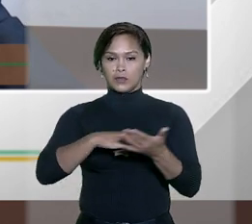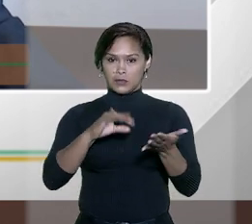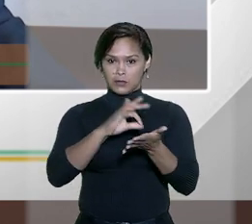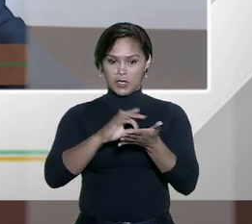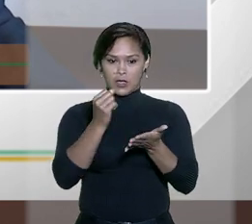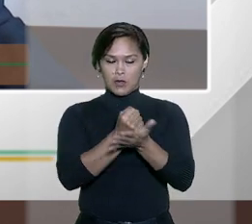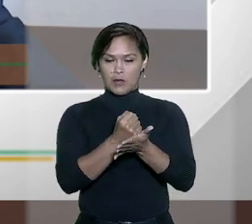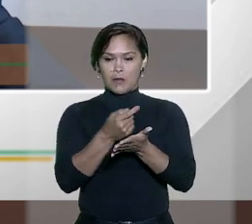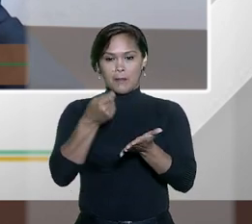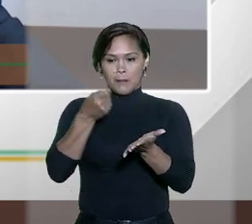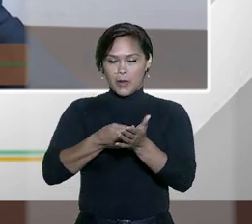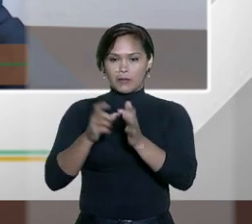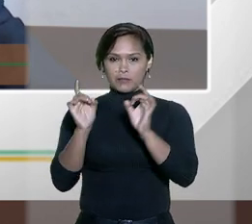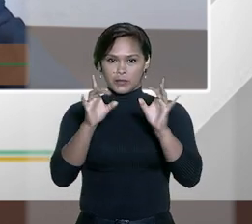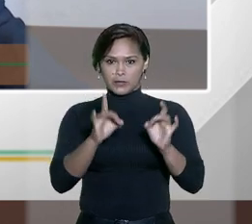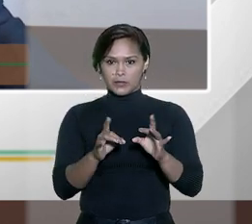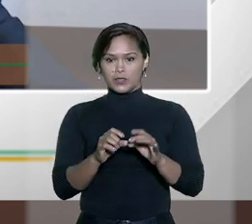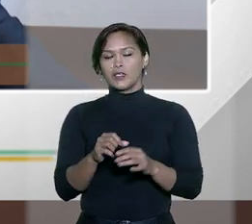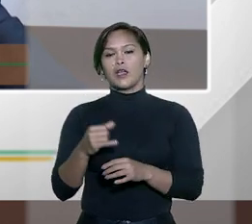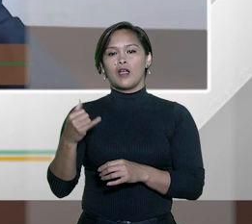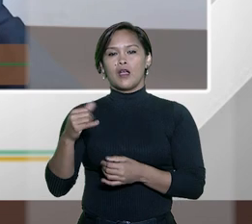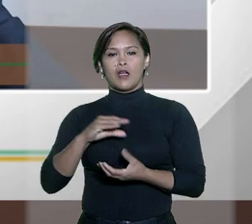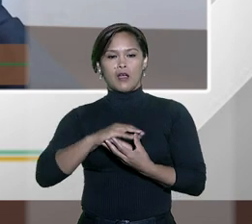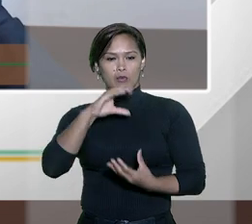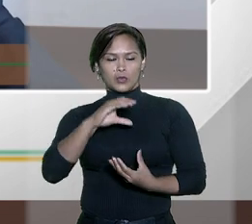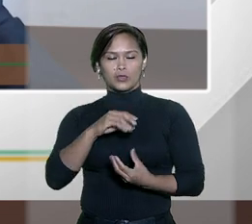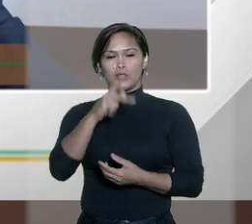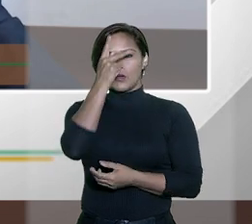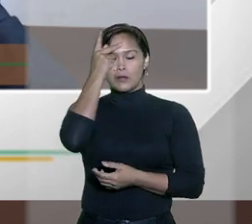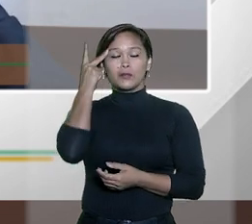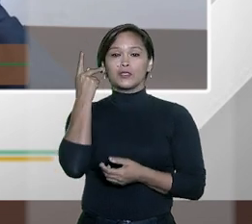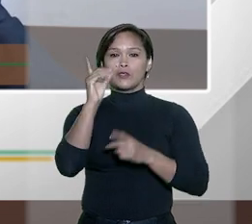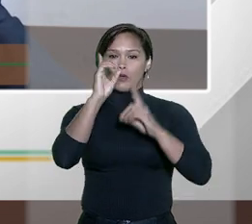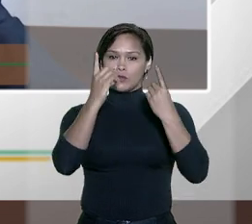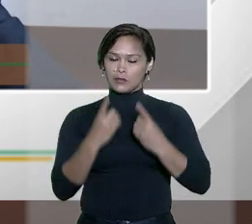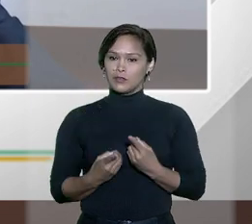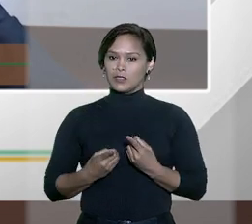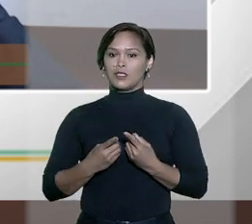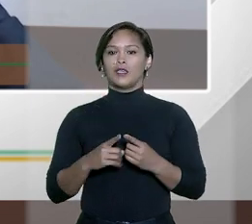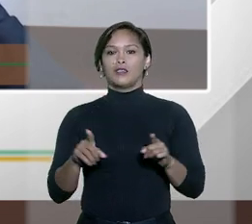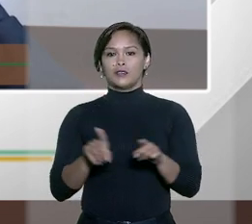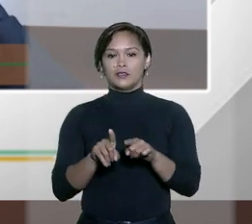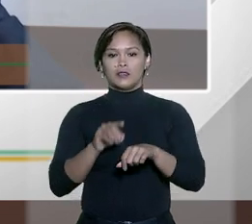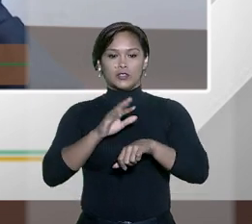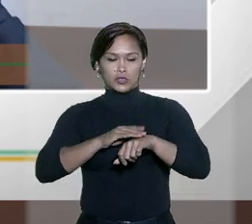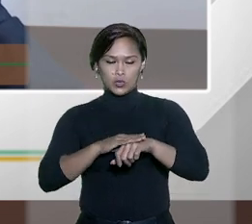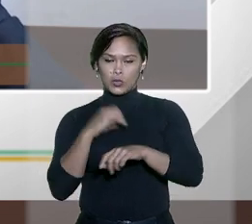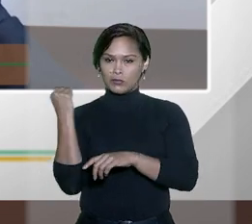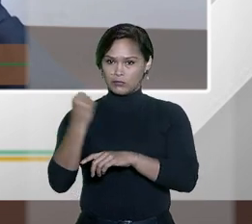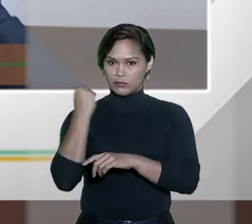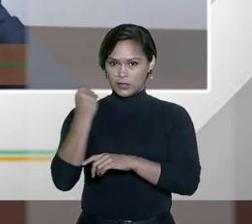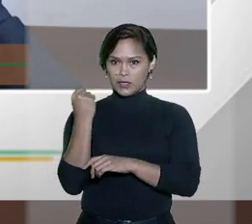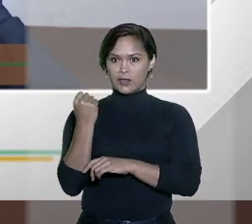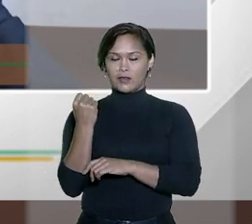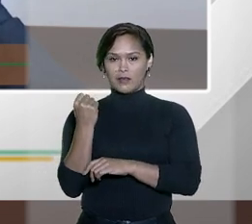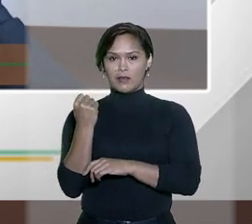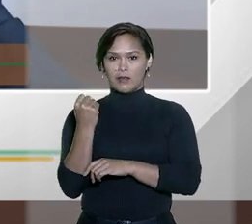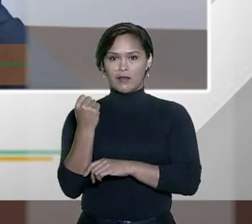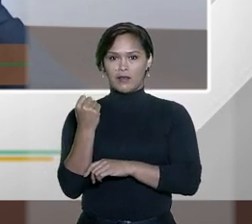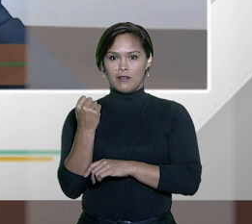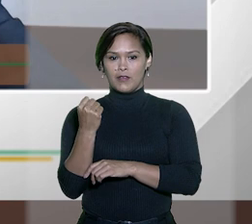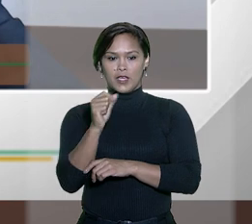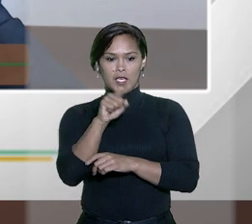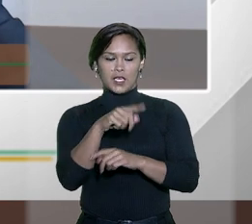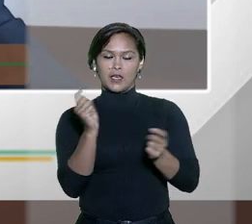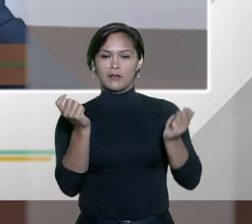precatório pago preferencialmente, né, ao idoso, à pessoa com deficiência, à portadora, pessoa portadora de doença grave, enfim.